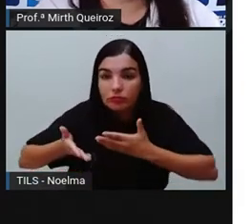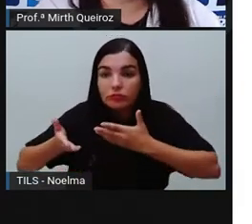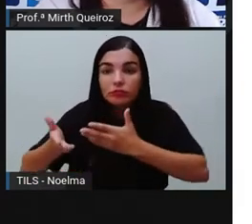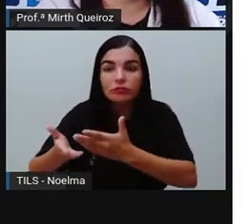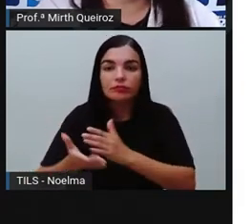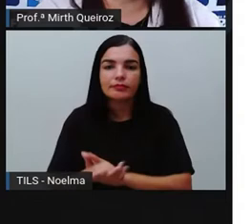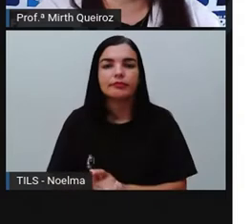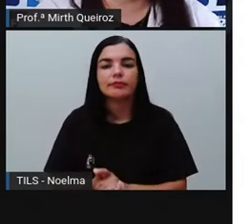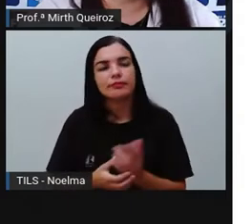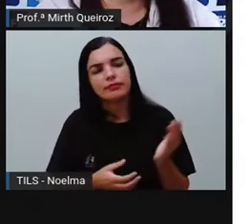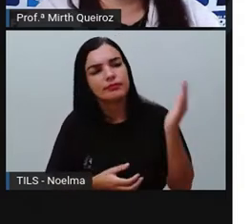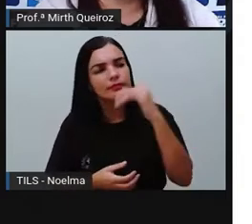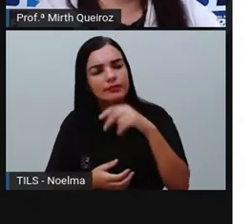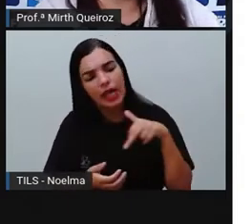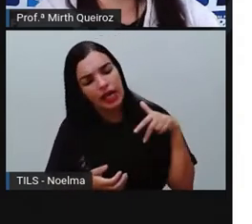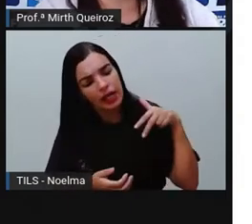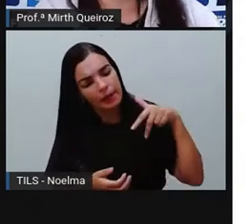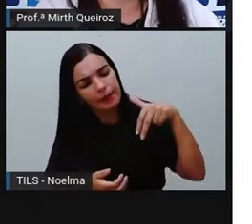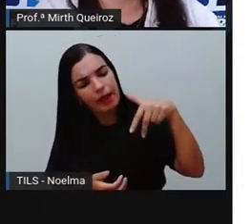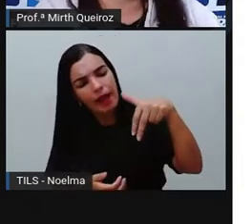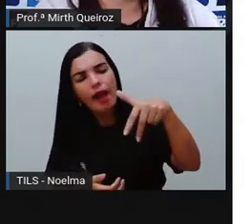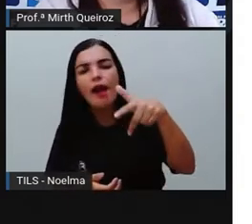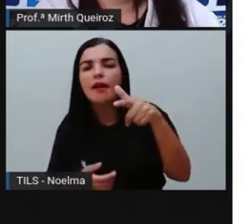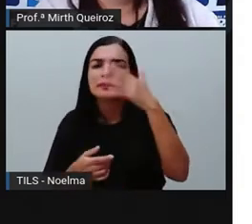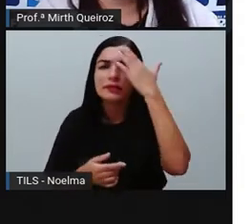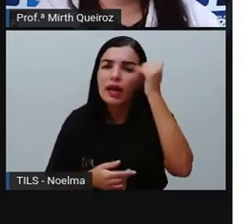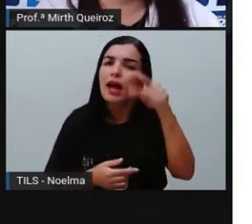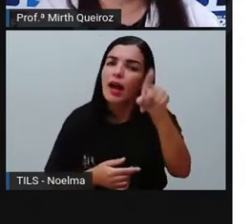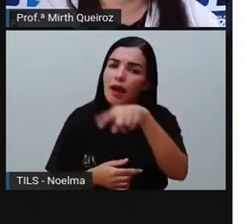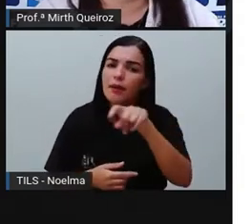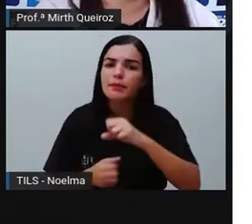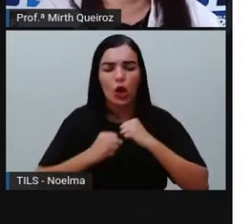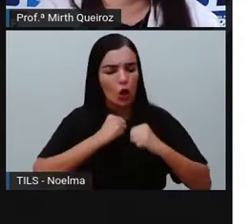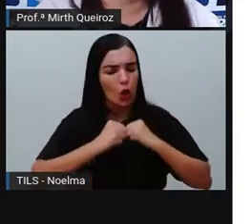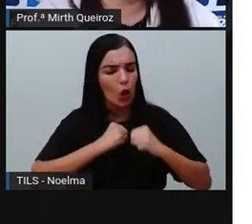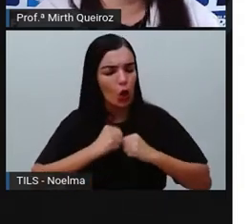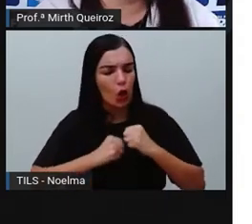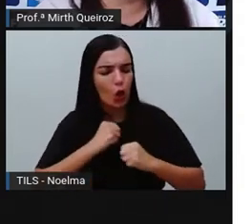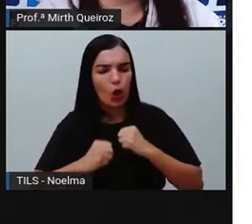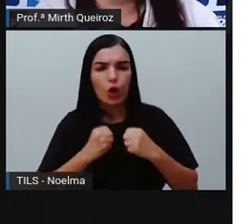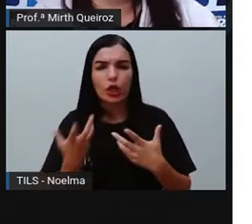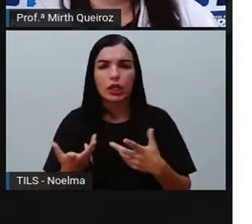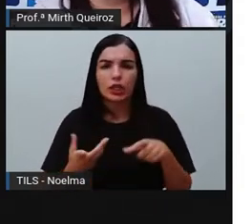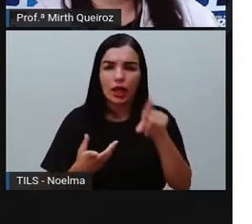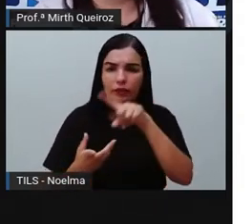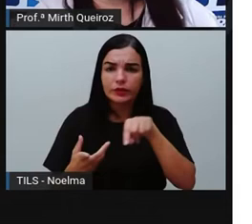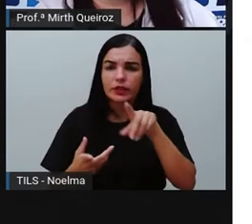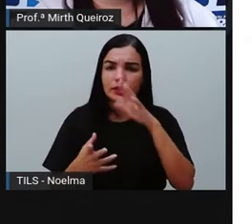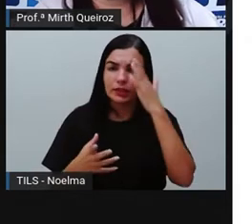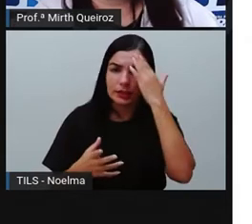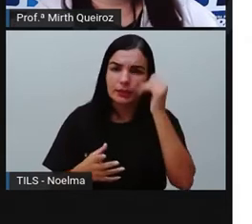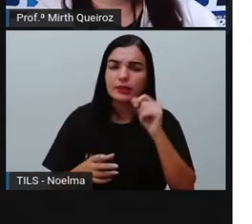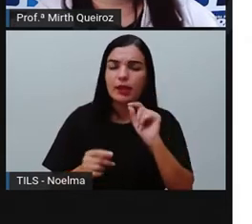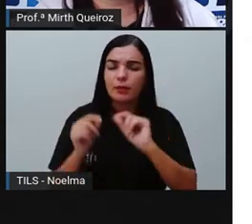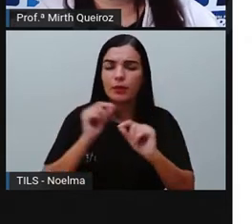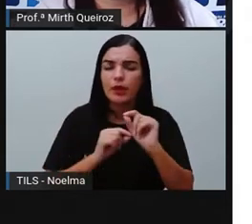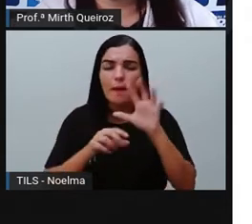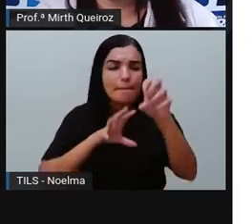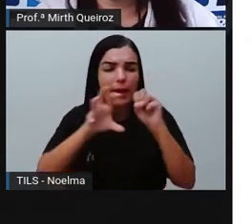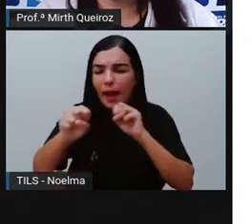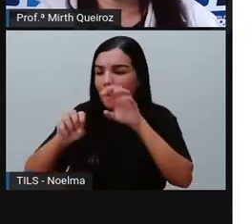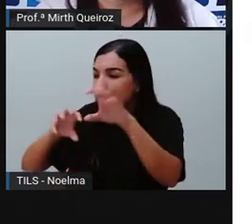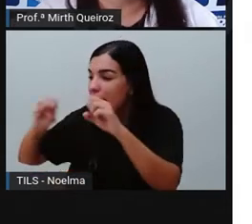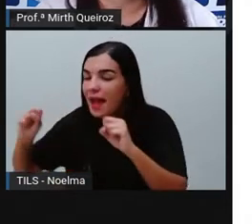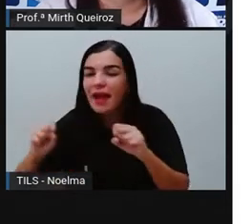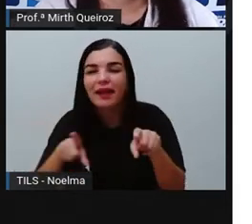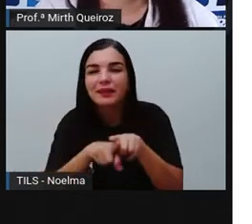Uma caminhada, todo mundo faz, né? Sabe como fazer. Corrida, atividades que exigem corrida, que é o caso, por exemplo, do